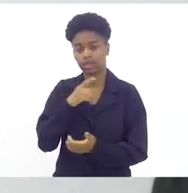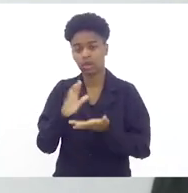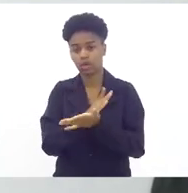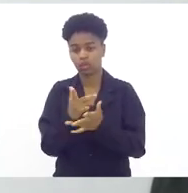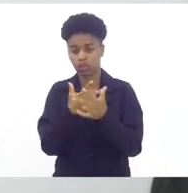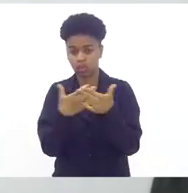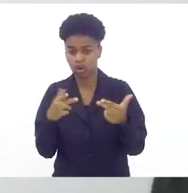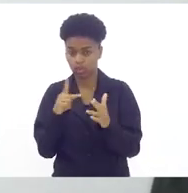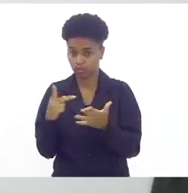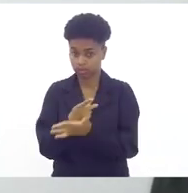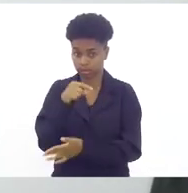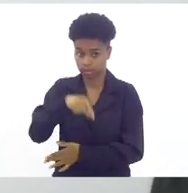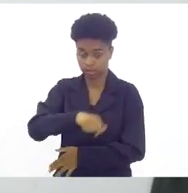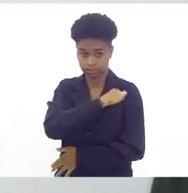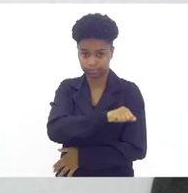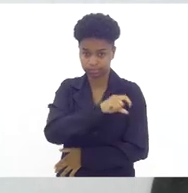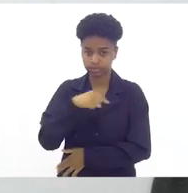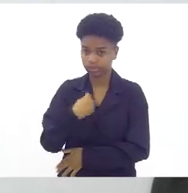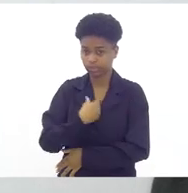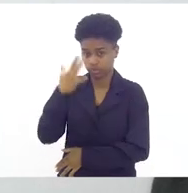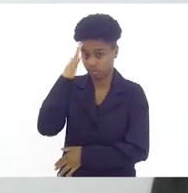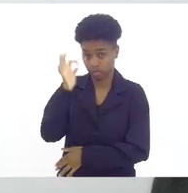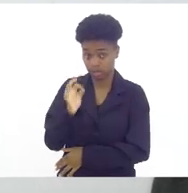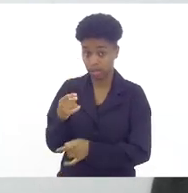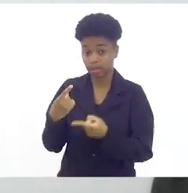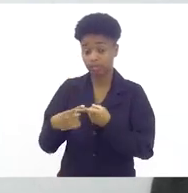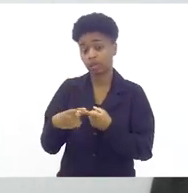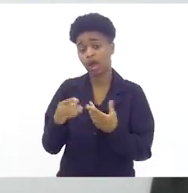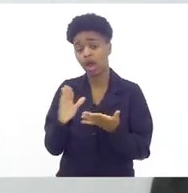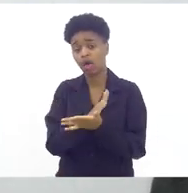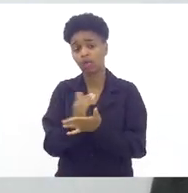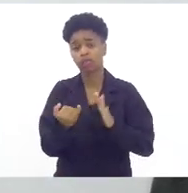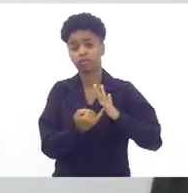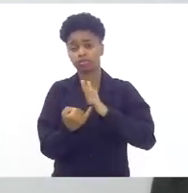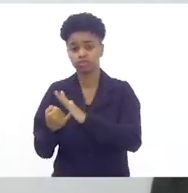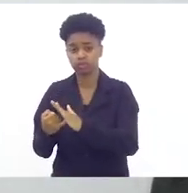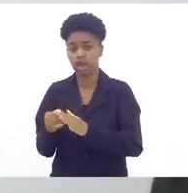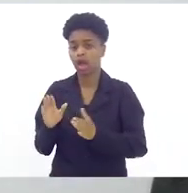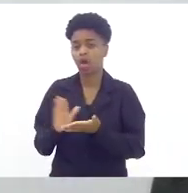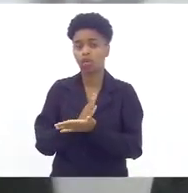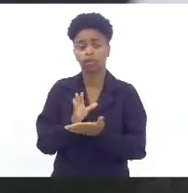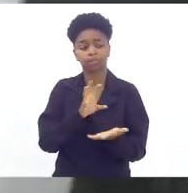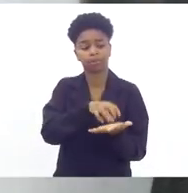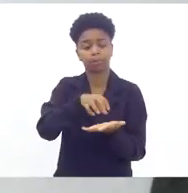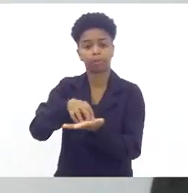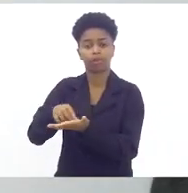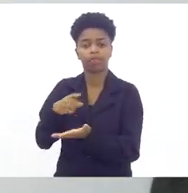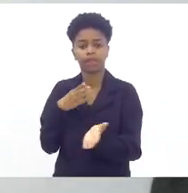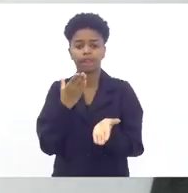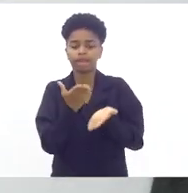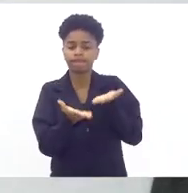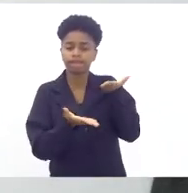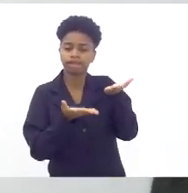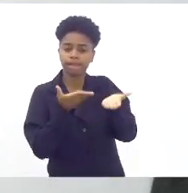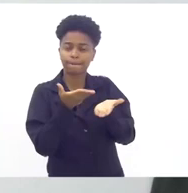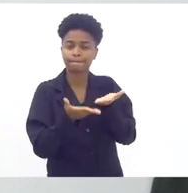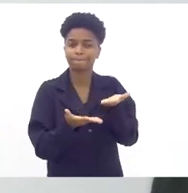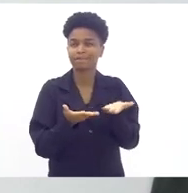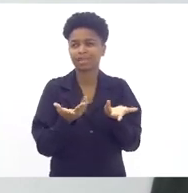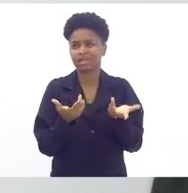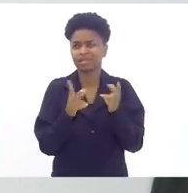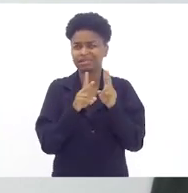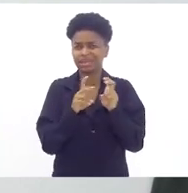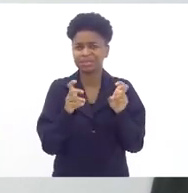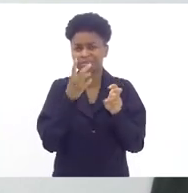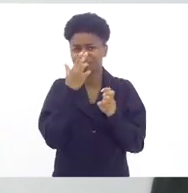Por que que algumas instituições ou algumas alguns setores do poder público são tratados assim em alguns temas